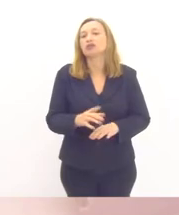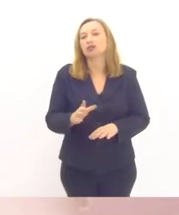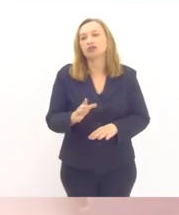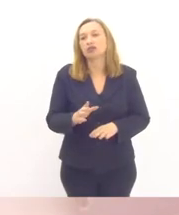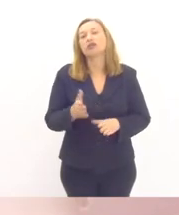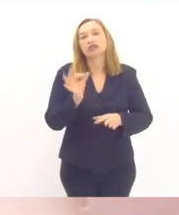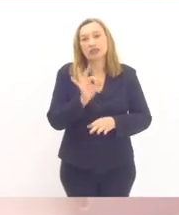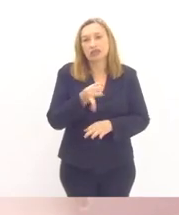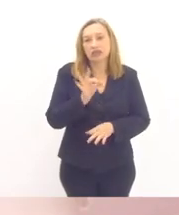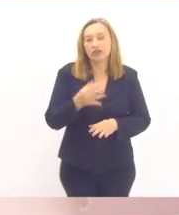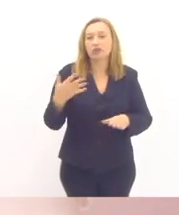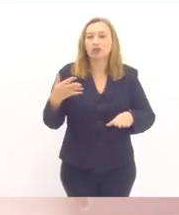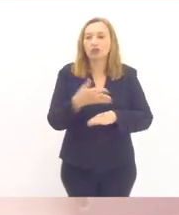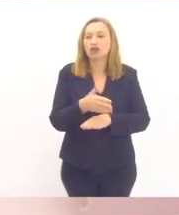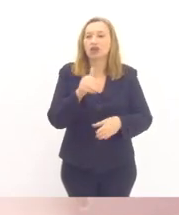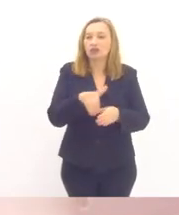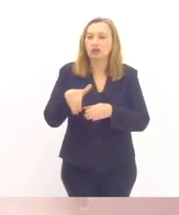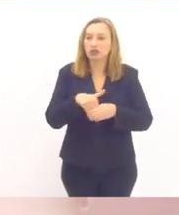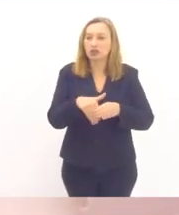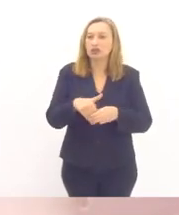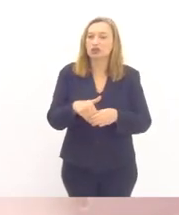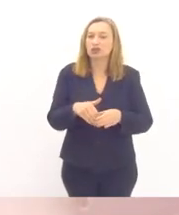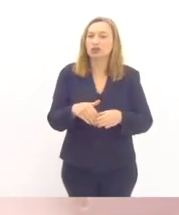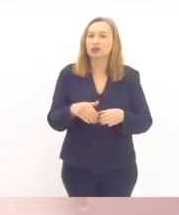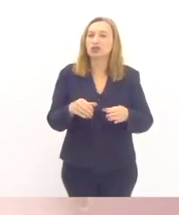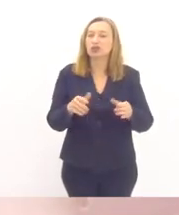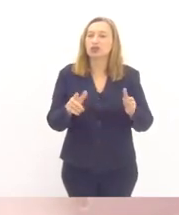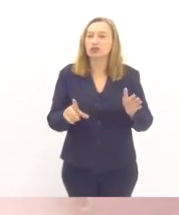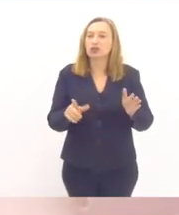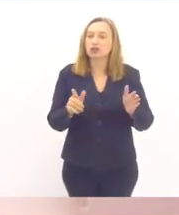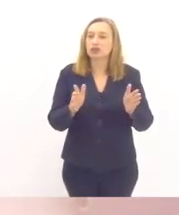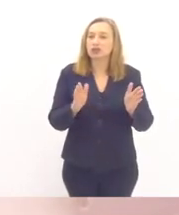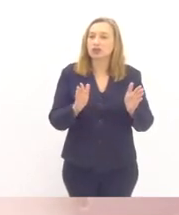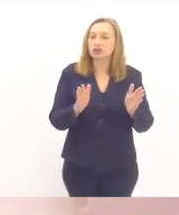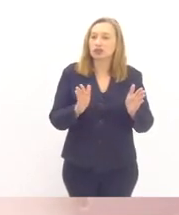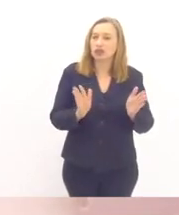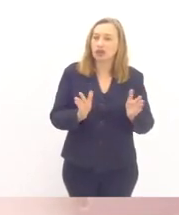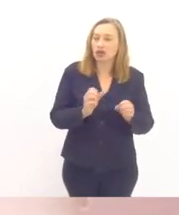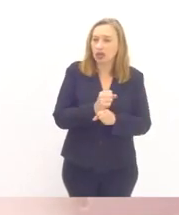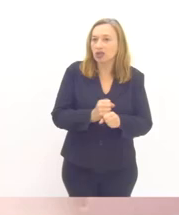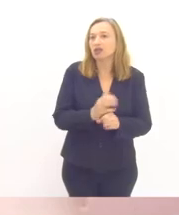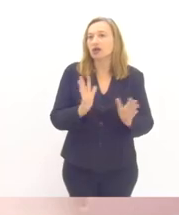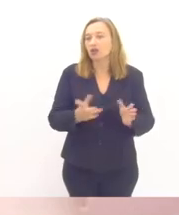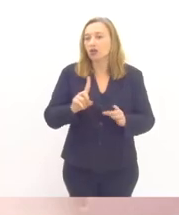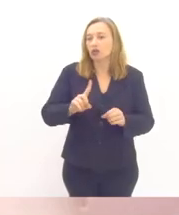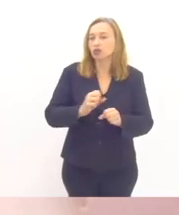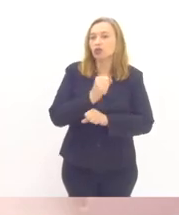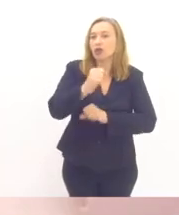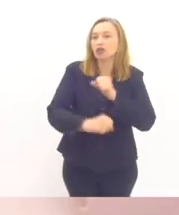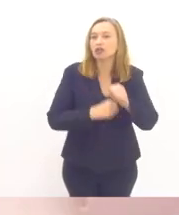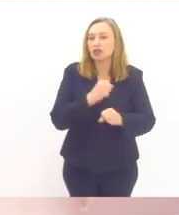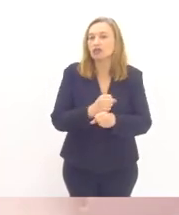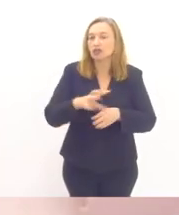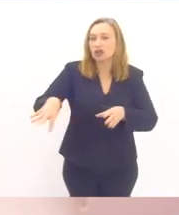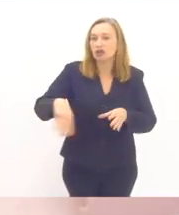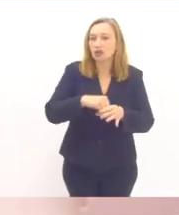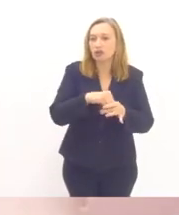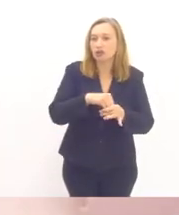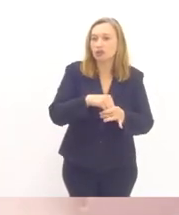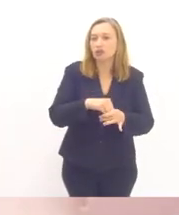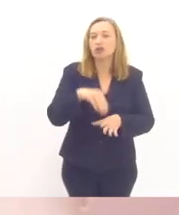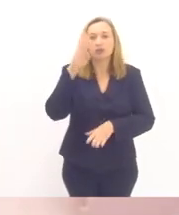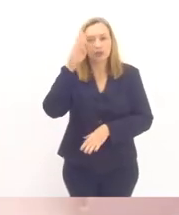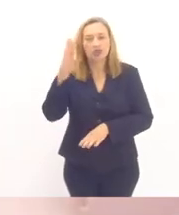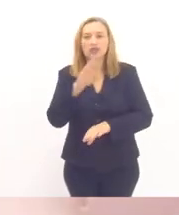assim, certamente, quando entrar em votação, seja nesta legislatura ainda, seja na próxima legislatura, certamente tentar incluir como princípio o